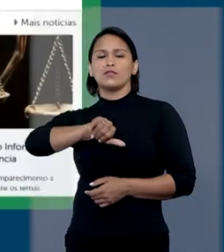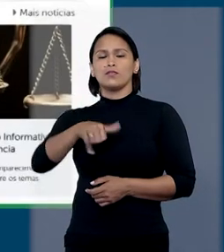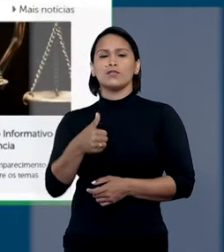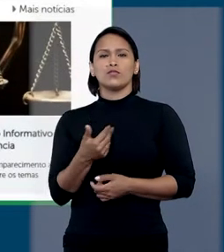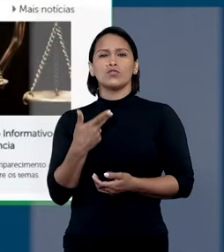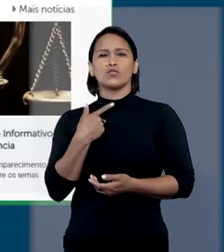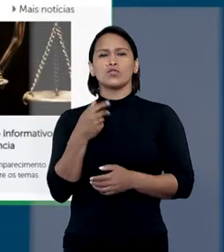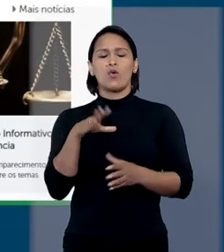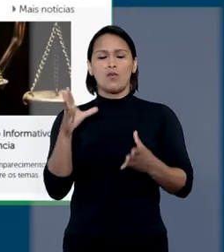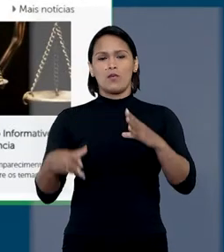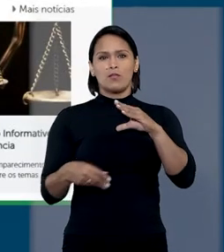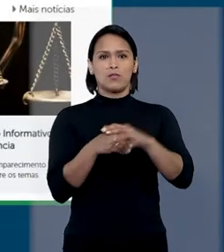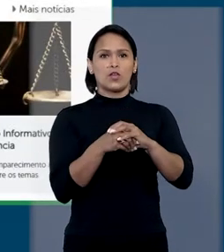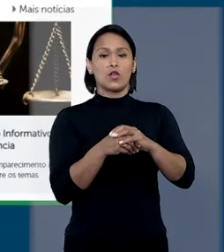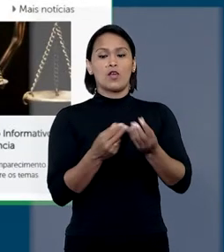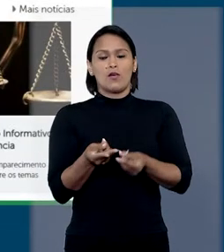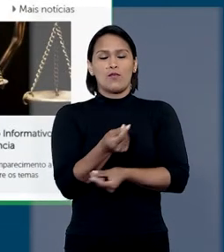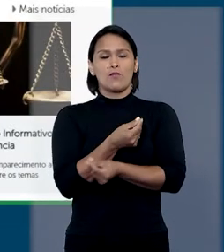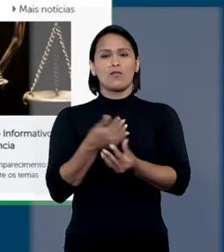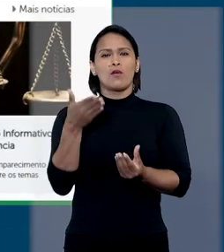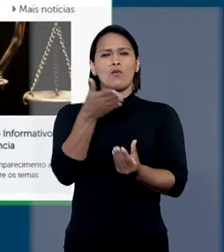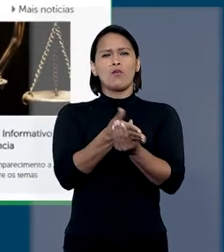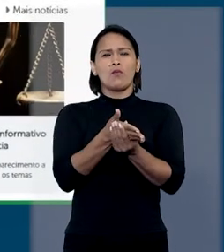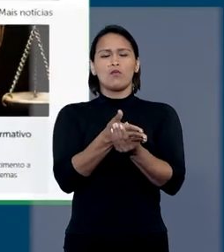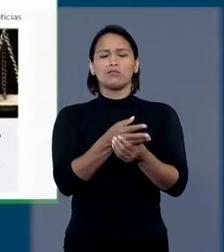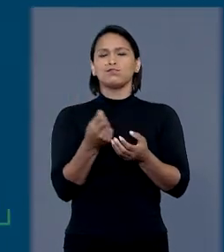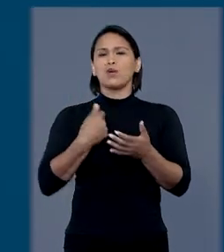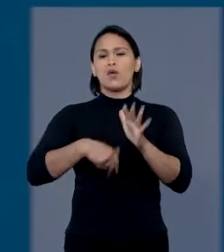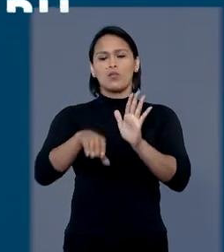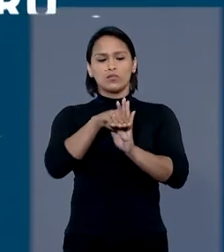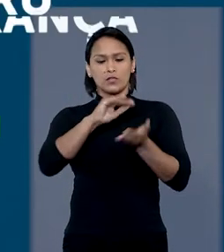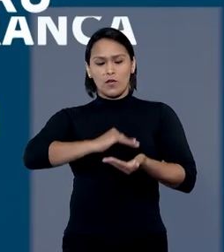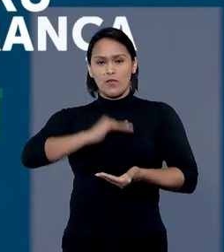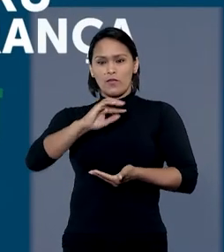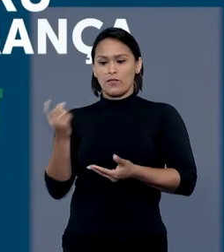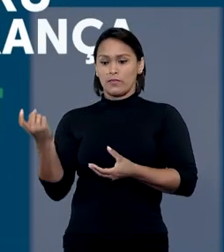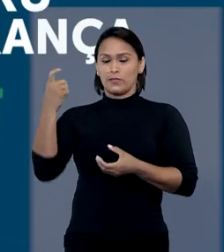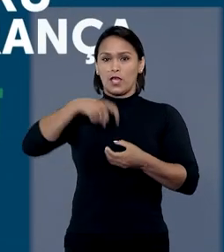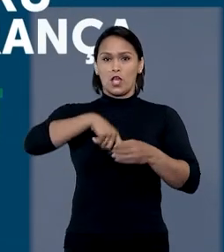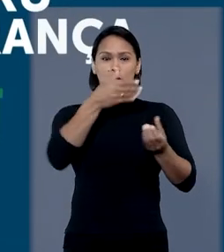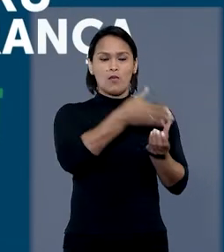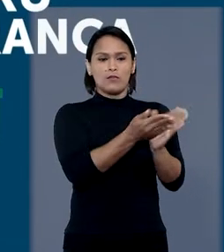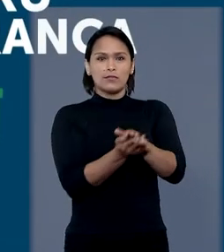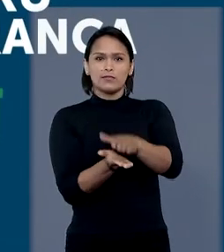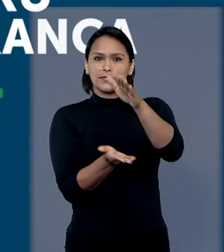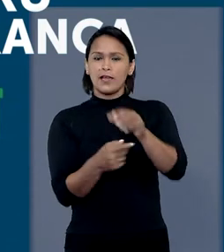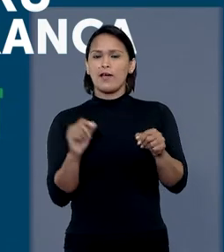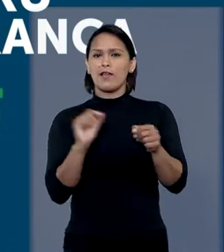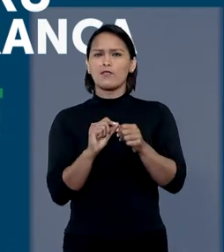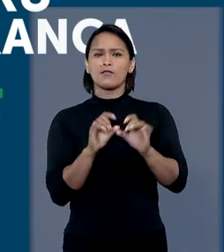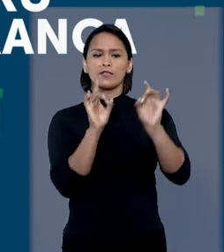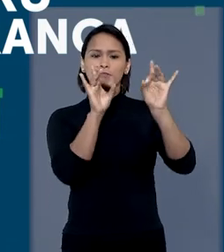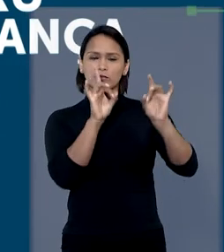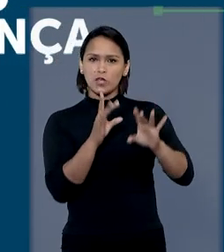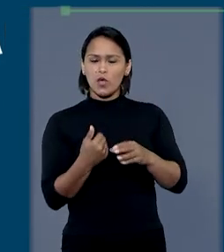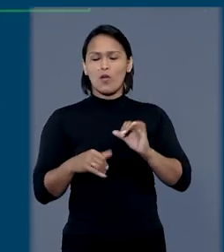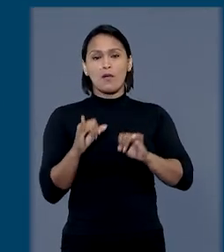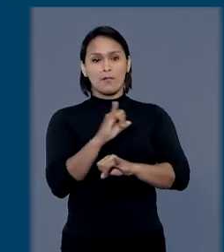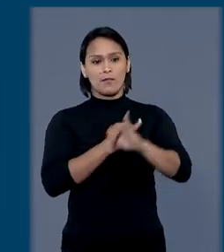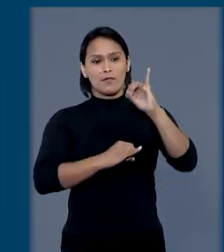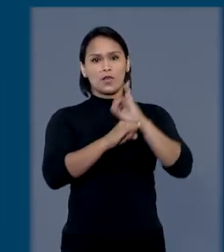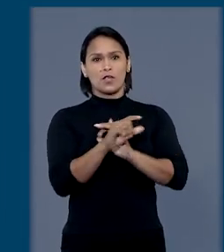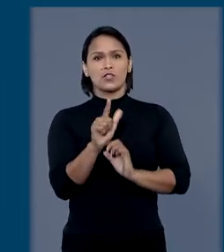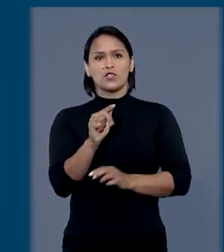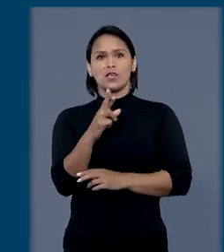No Superior Tribunal de Justiça, o recolhimento de custas processuais, porte de remessa e retorno de autos é feito exclusivamente